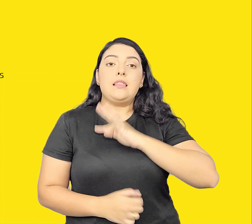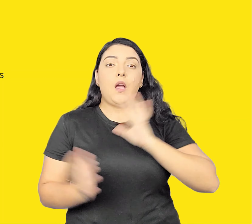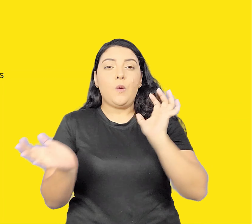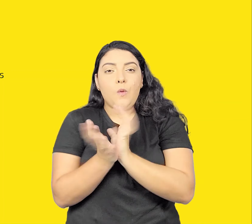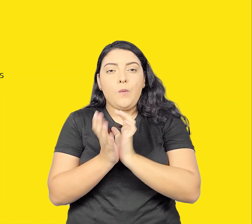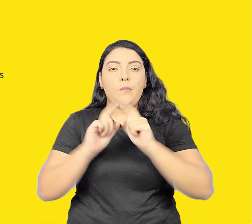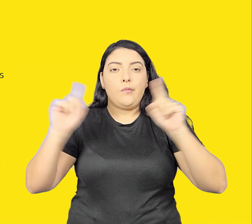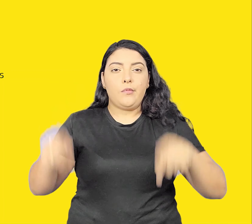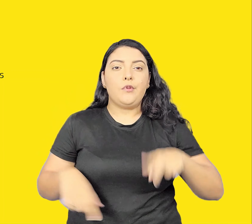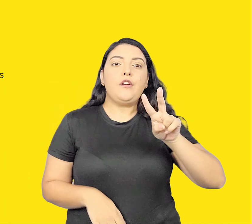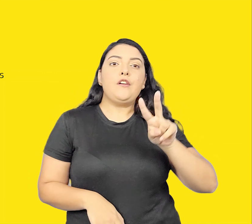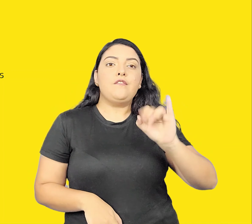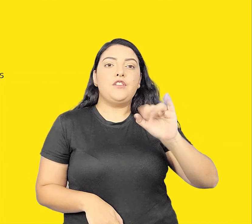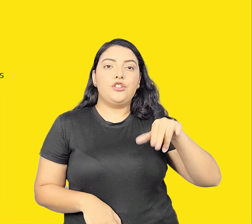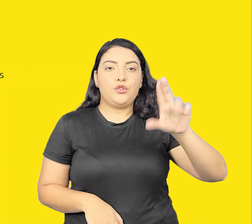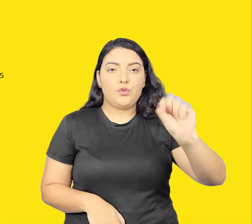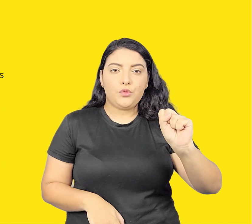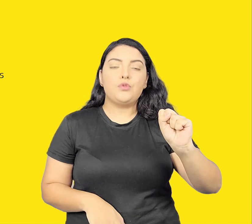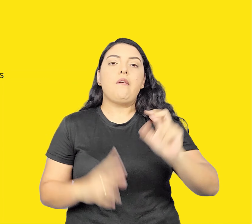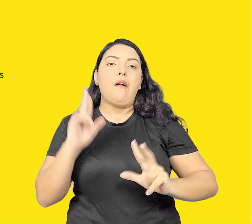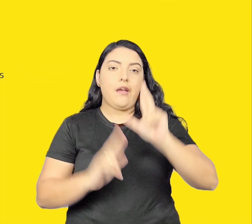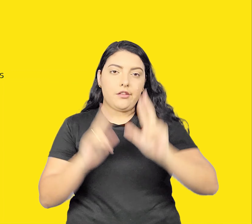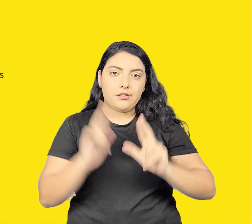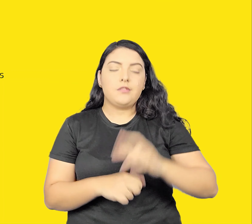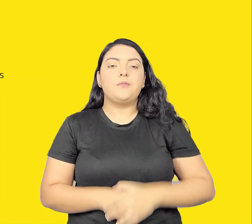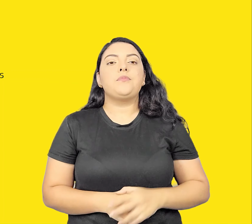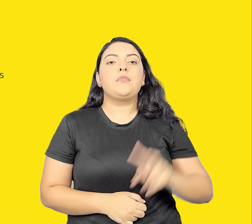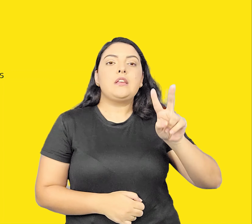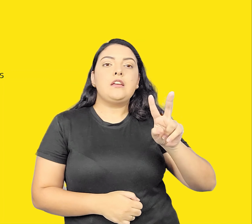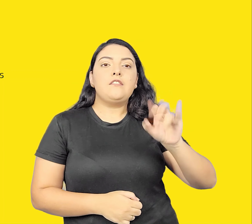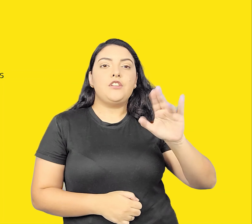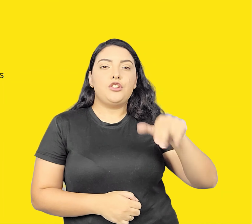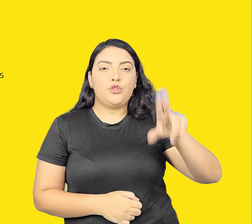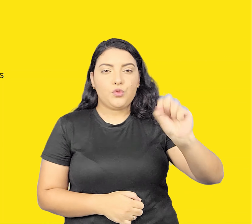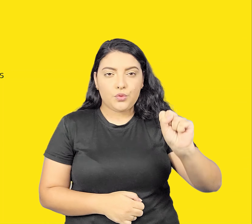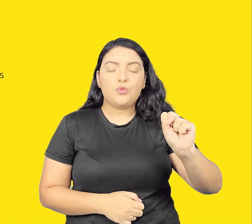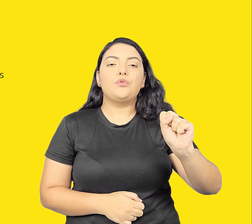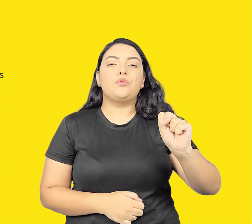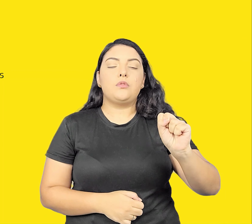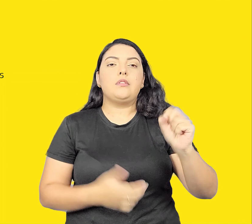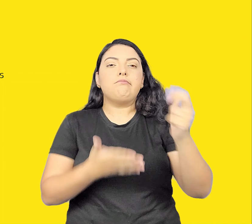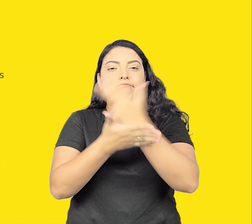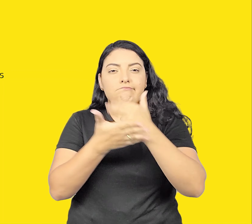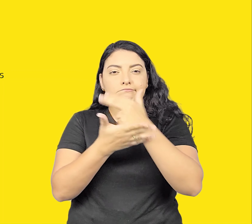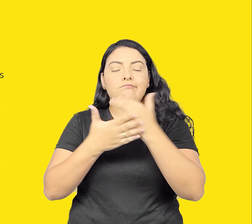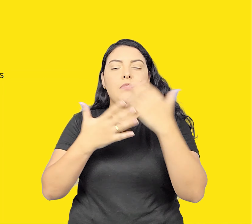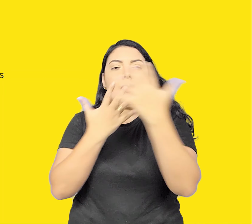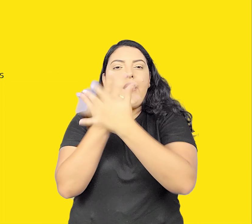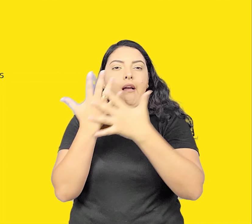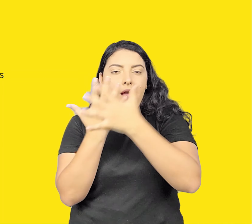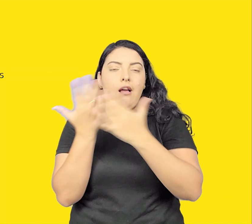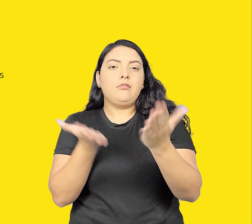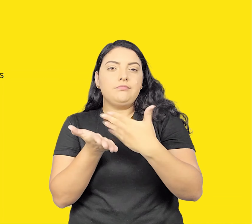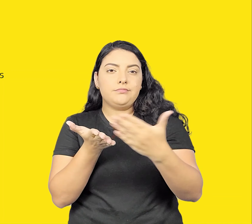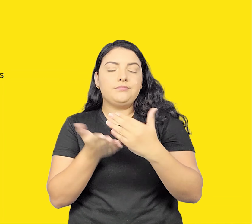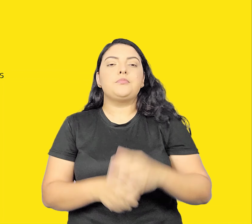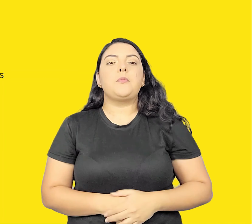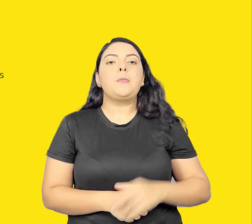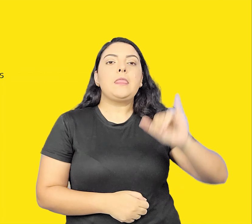Projeto Vinícius Santos Ribeirinho Edição Vinícius Santos Ribeirinho Ilustração da Capa